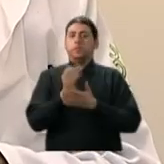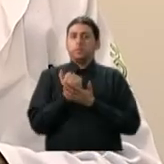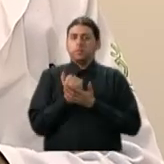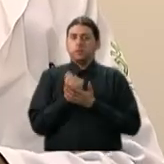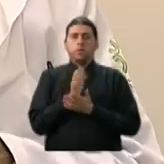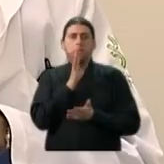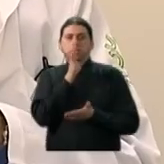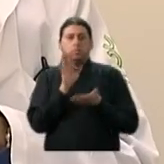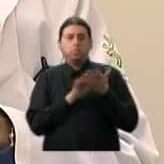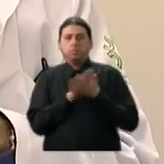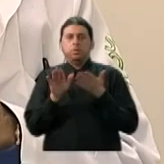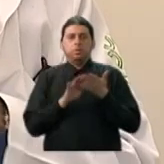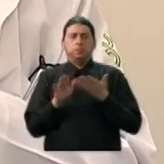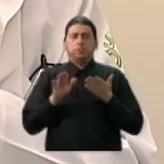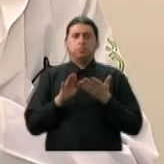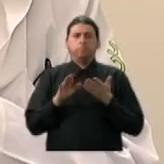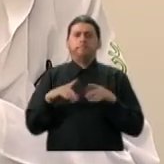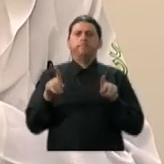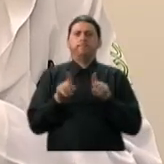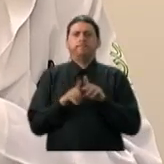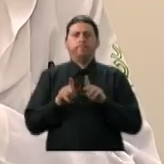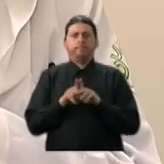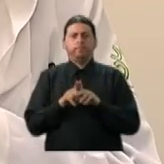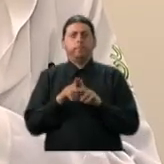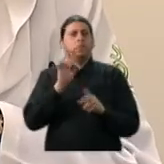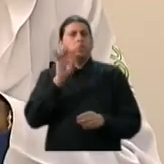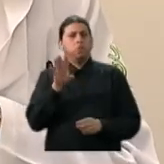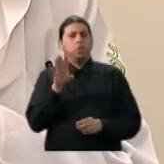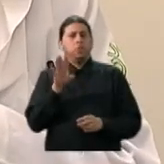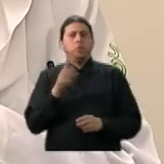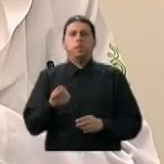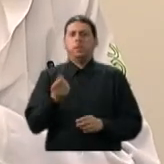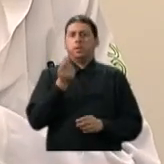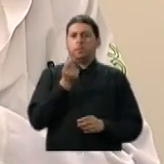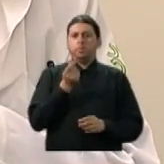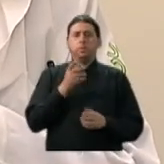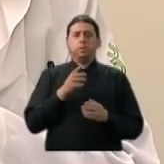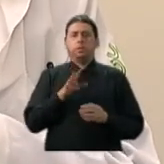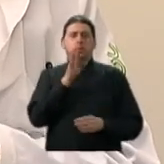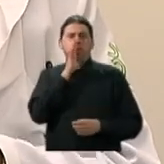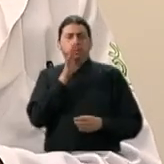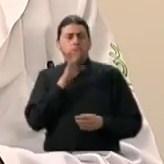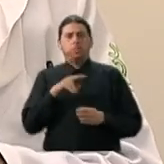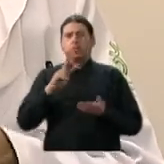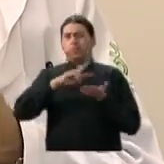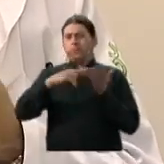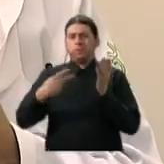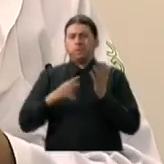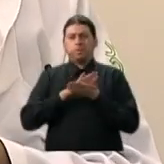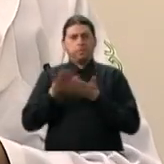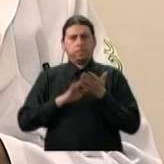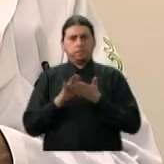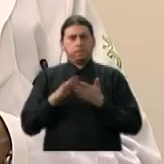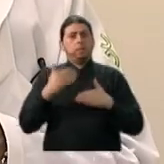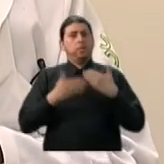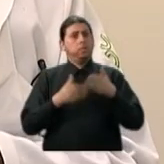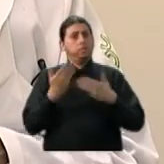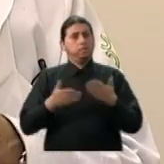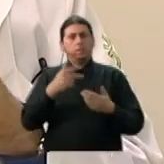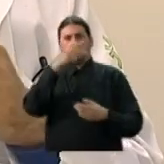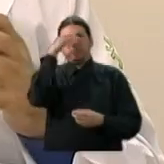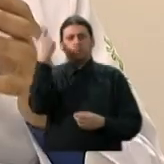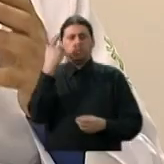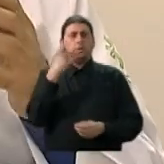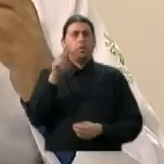profilática. Ele reconhece só a cápsula, não reconhece o vírus. Então, aí essa